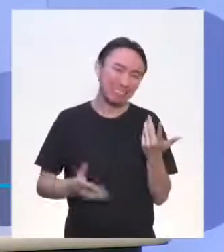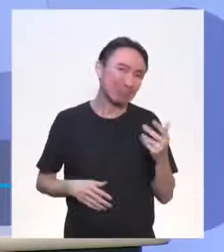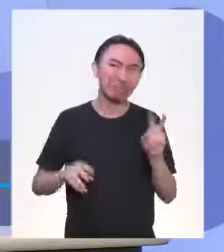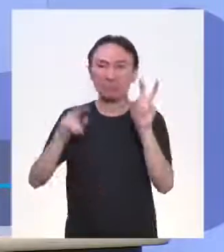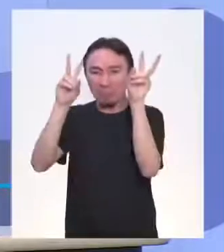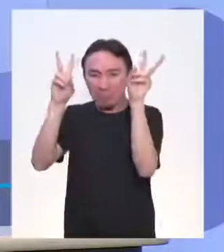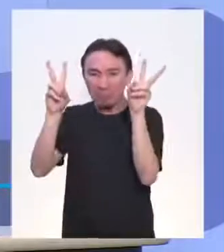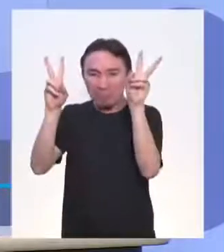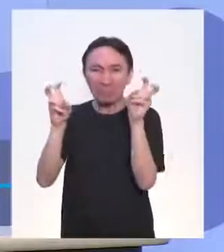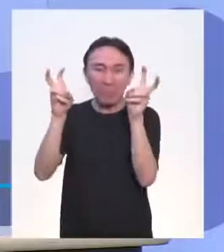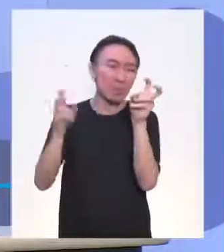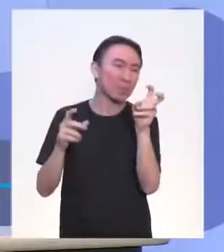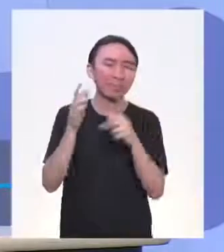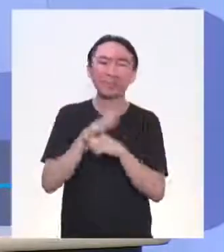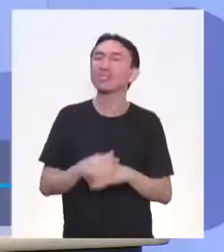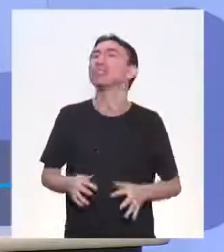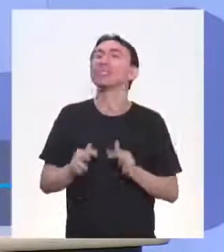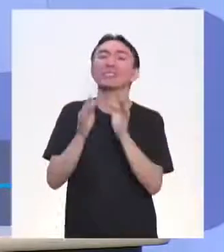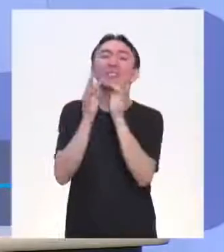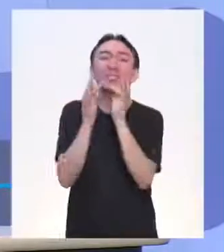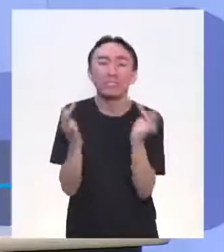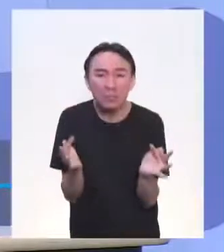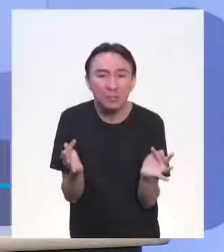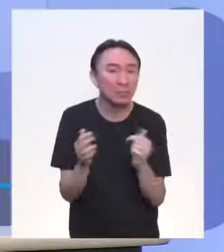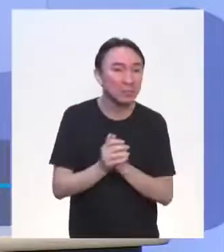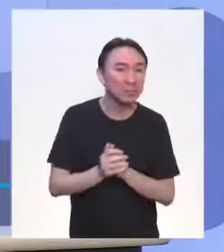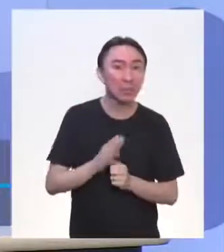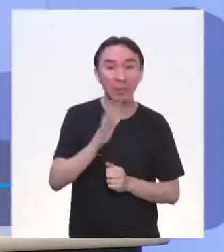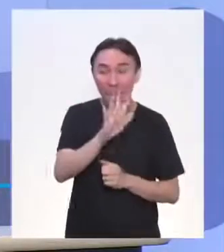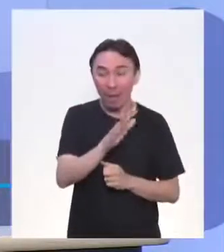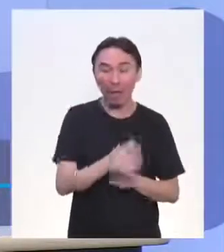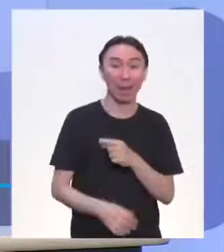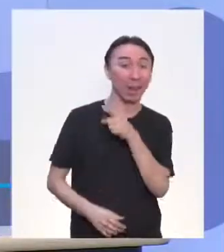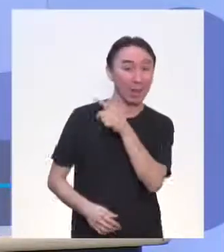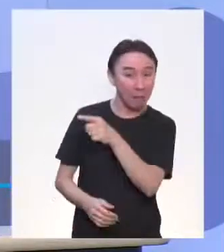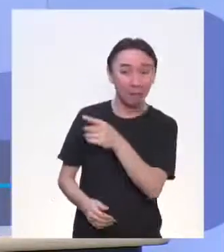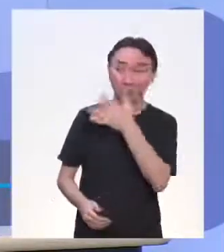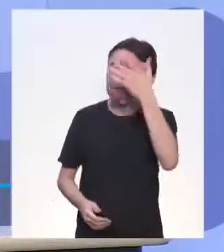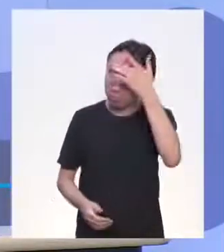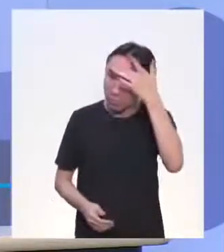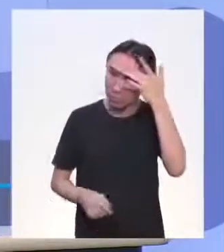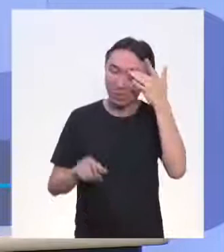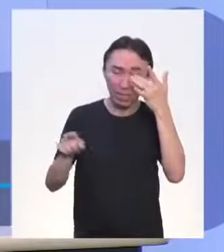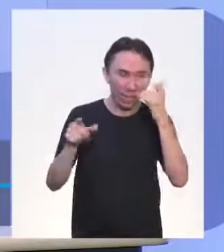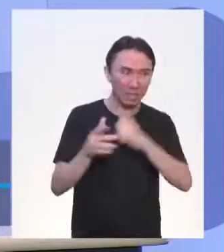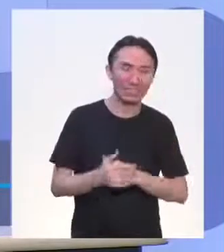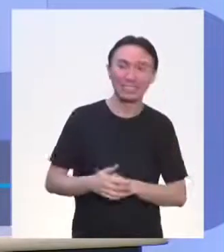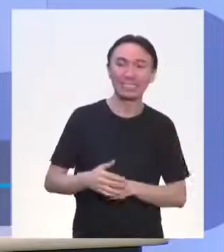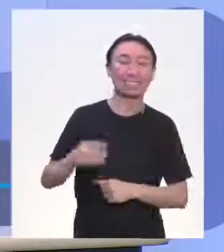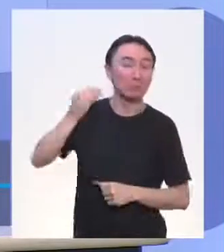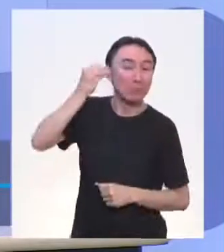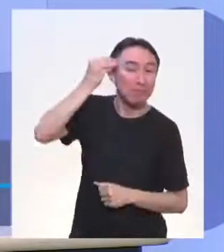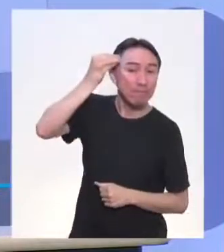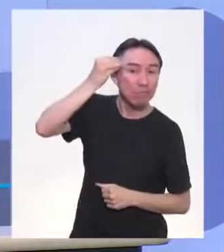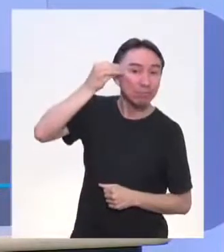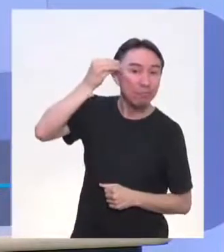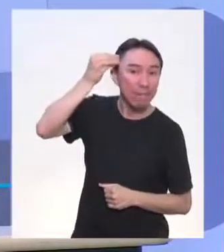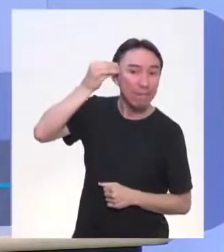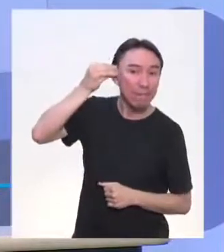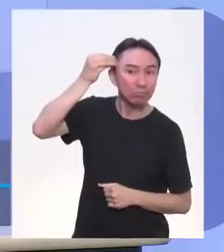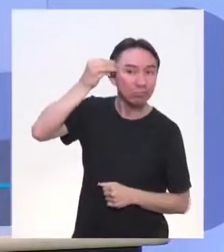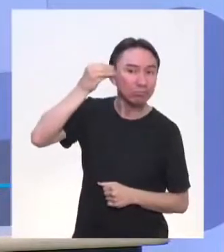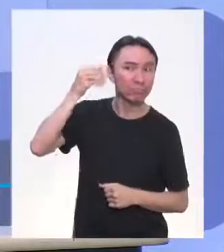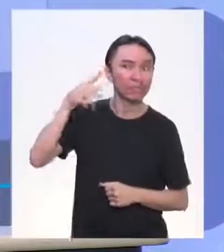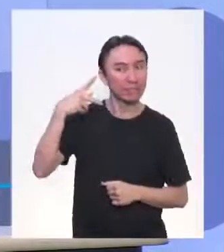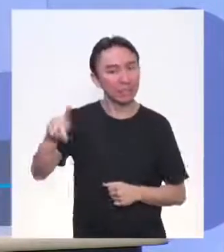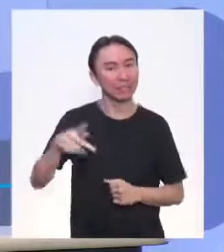segundo a vivência daquela pessoa, né? Só aquele que passa pela situação, muitas vezes, pode falar. Né? Então, segundo a vivência